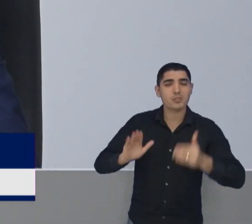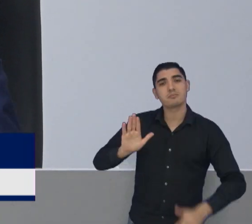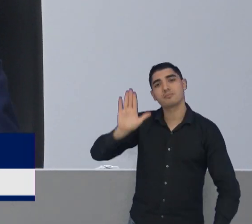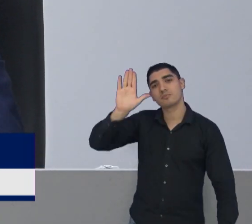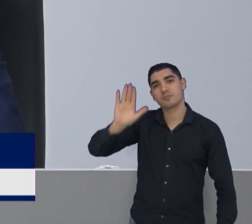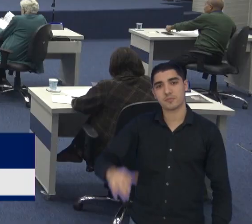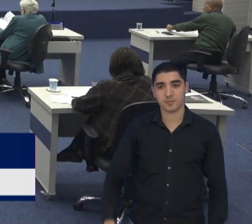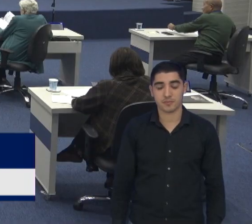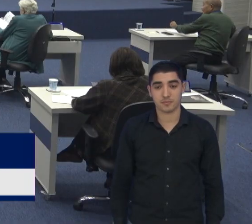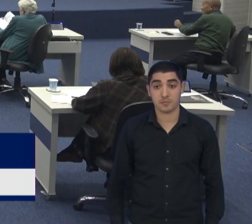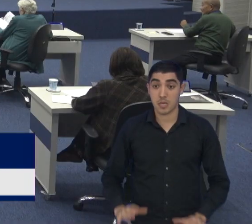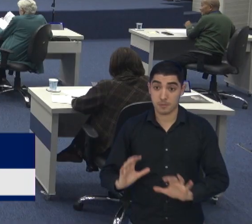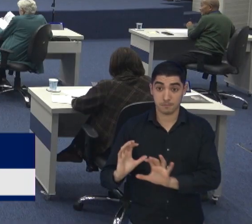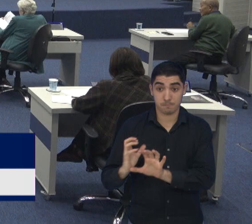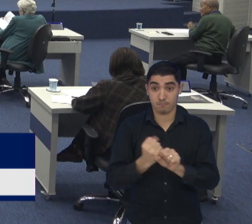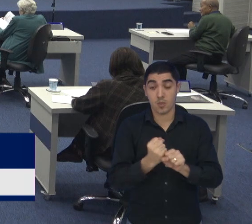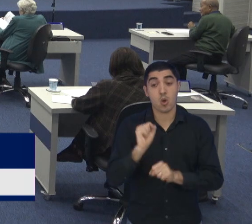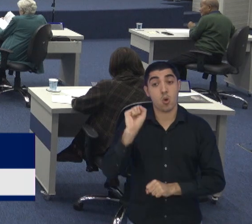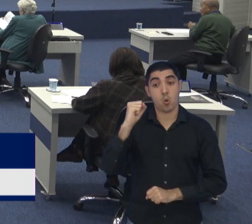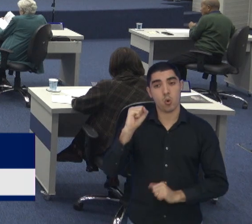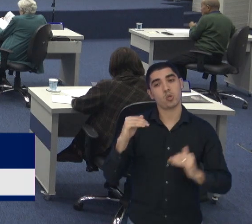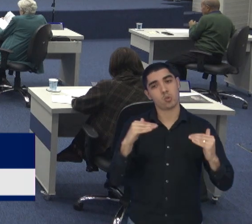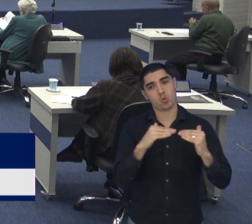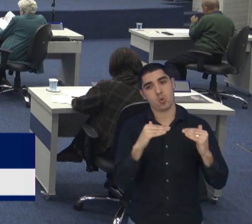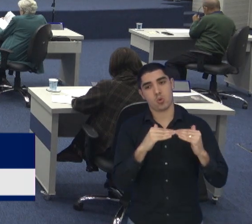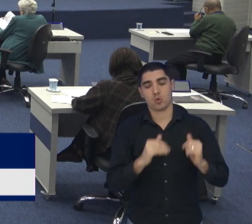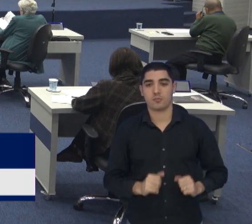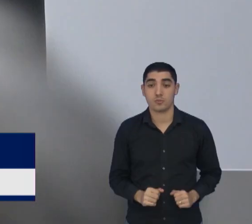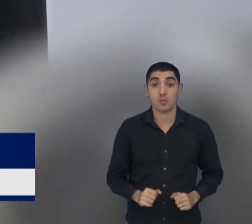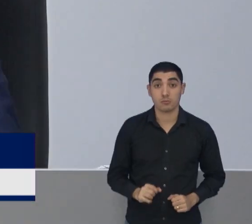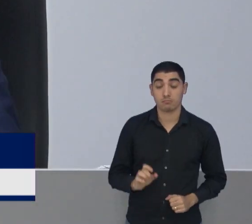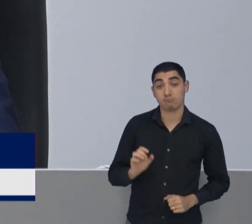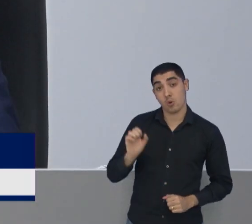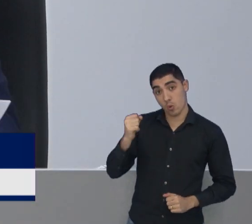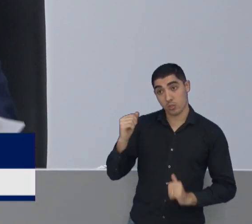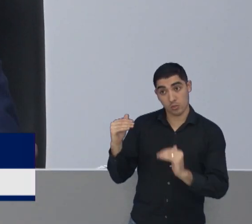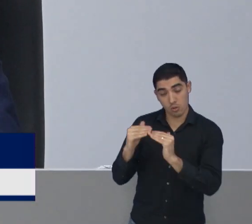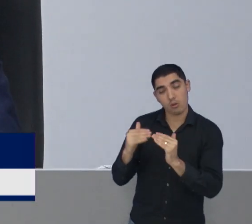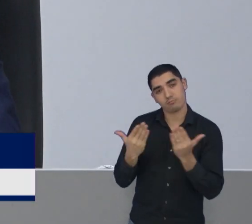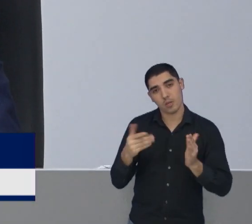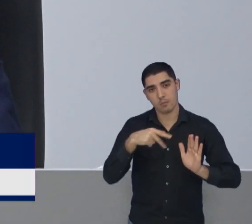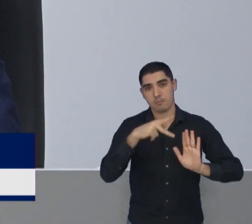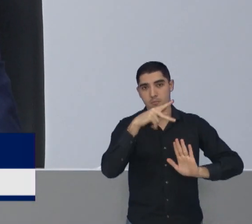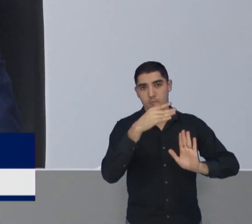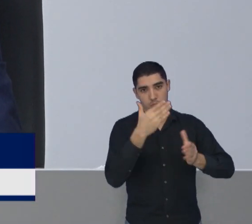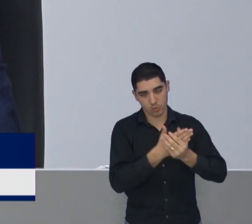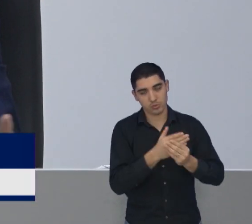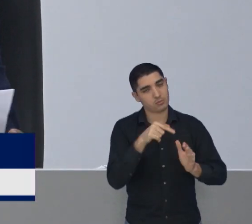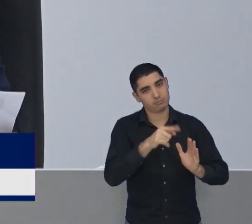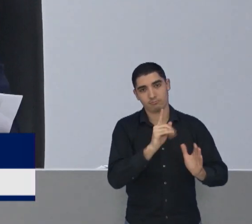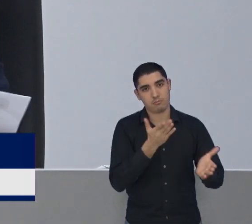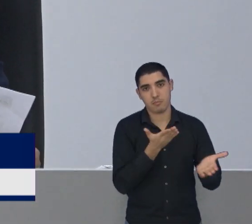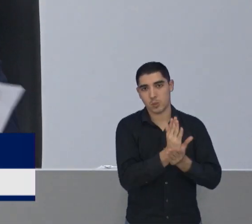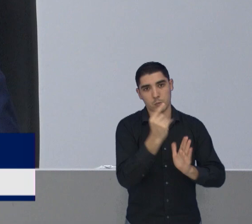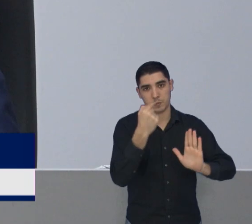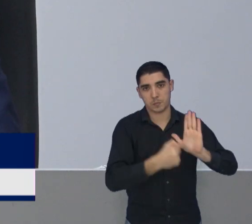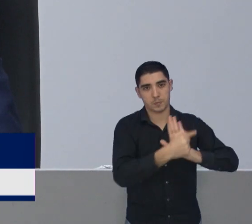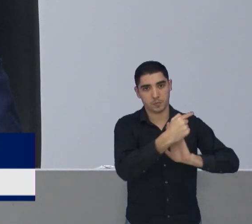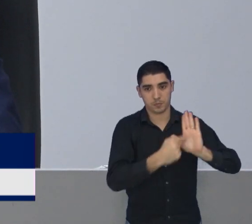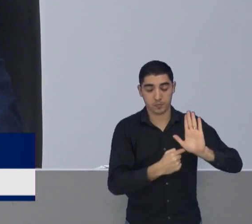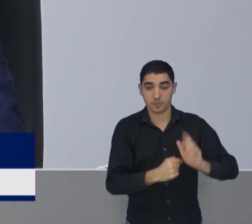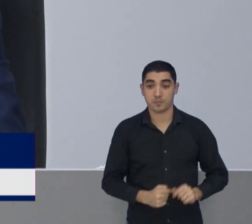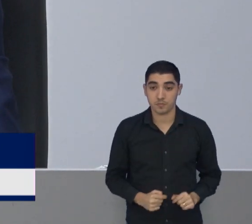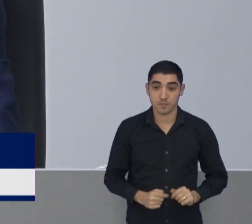se manifestem. São 8 votos favoráveis, senhor presidente. Com 8 votos favoráveis, o processo está rejeitado.